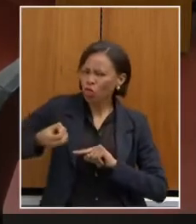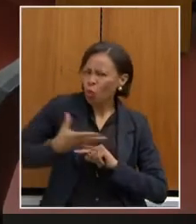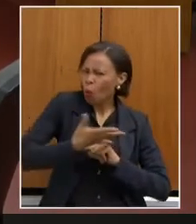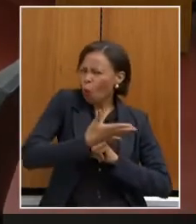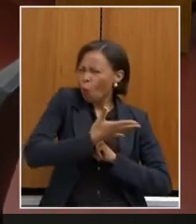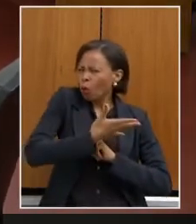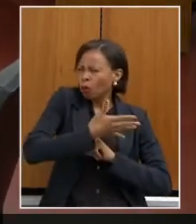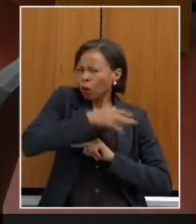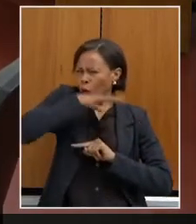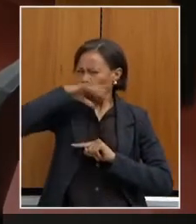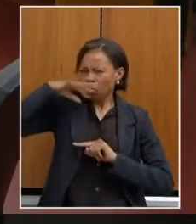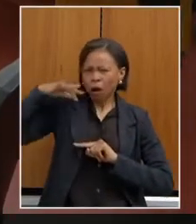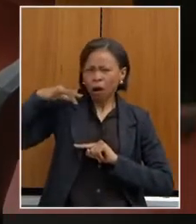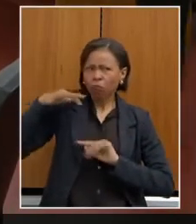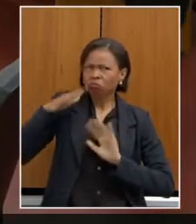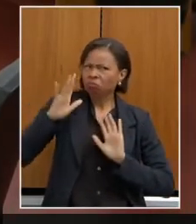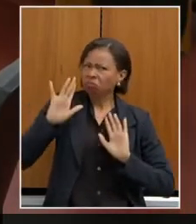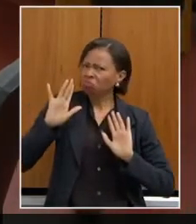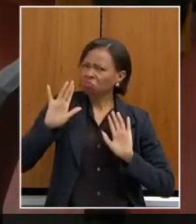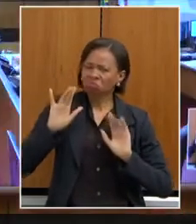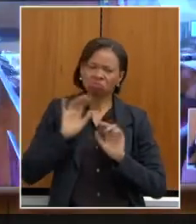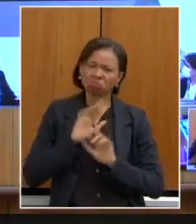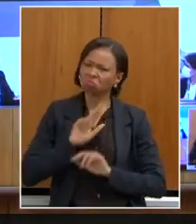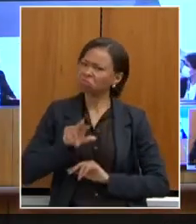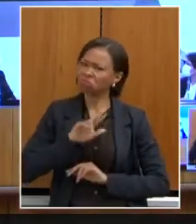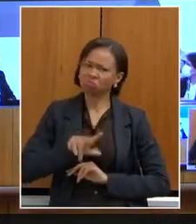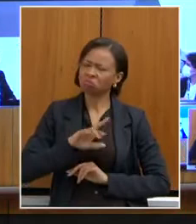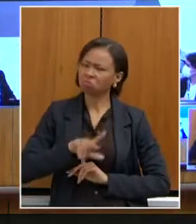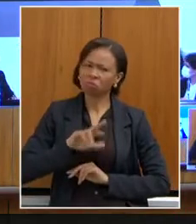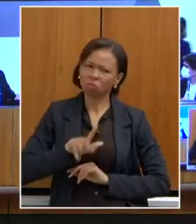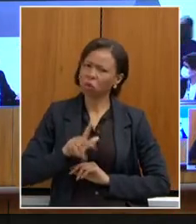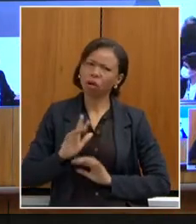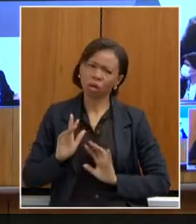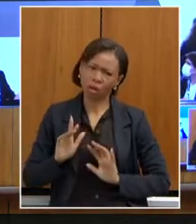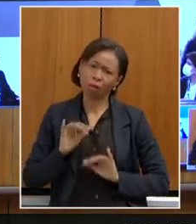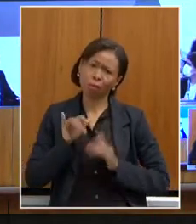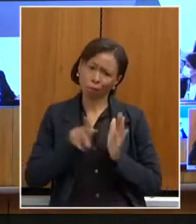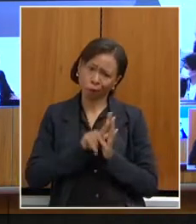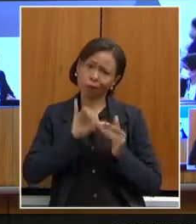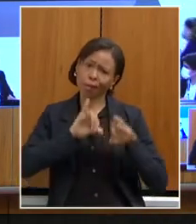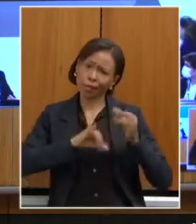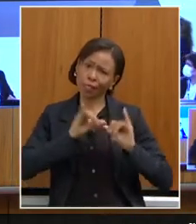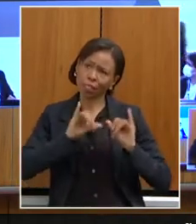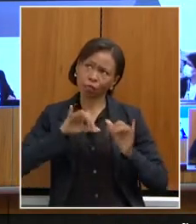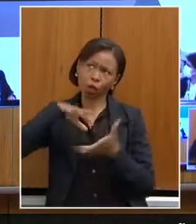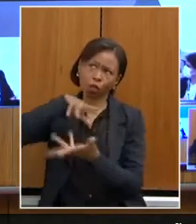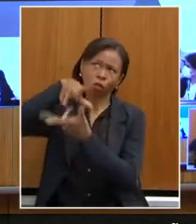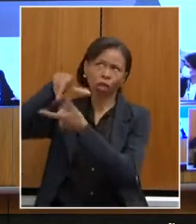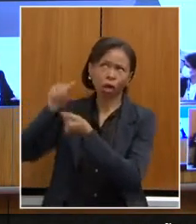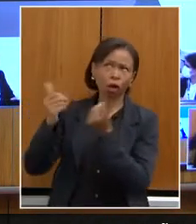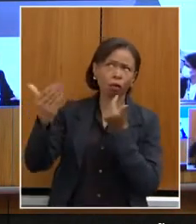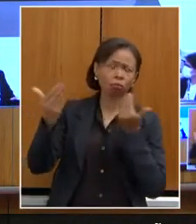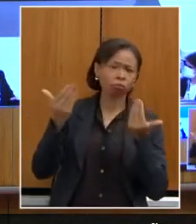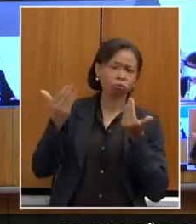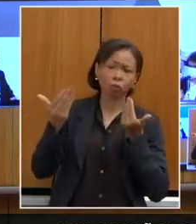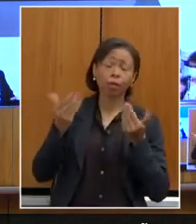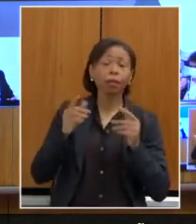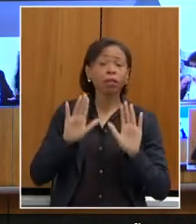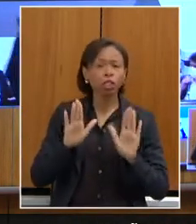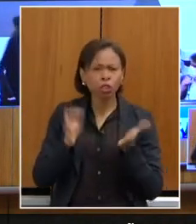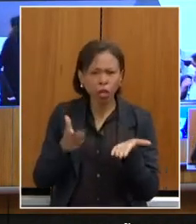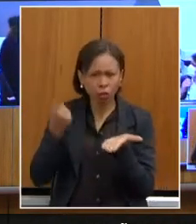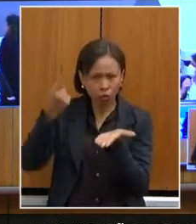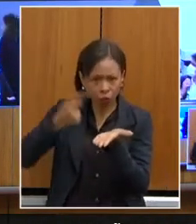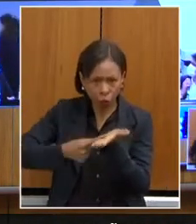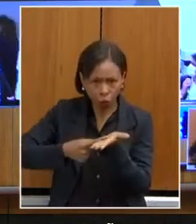ponto de vista do que tem sido feito pela química internacional. Conseguiu algum acordo internacional